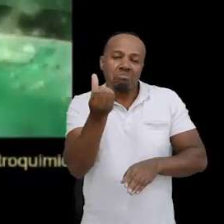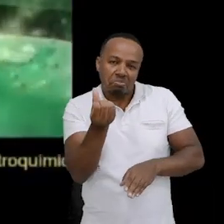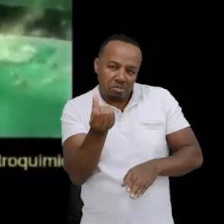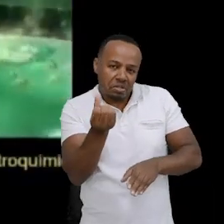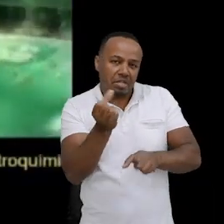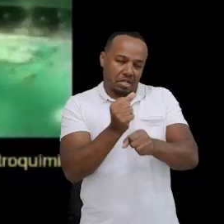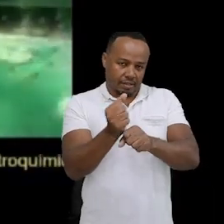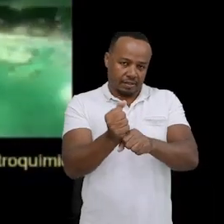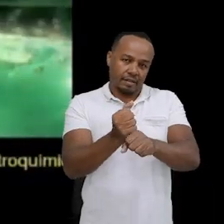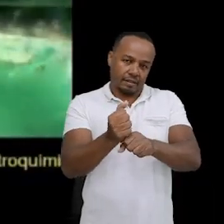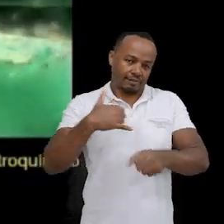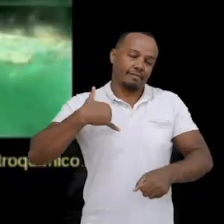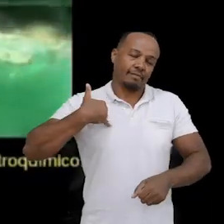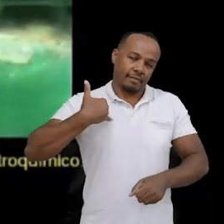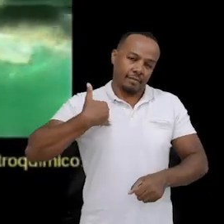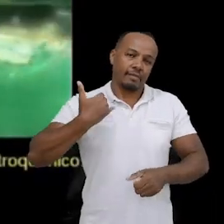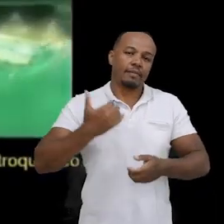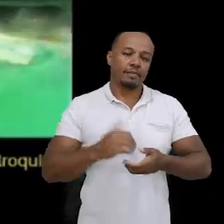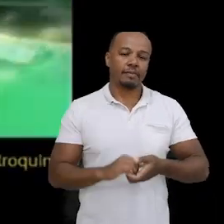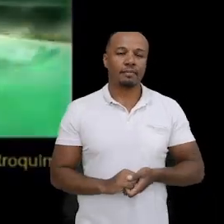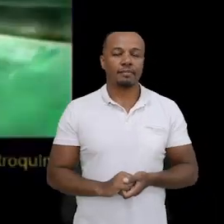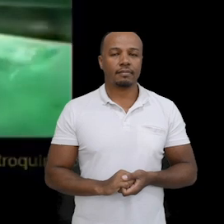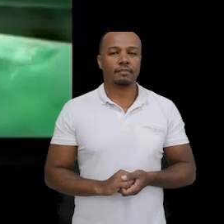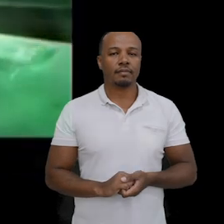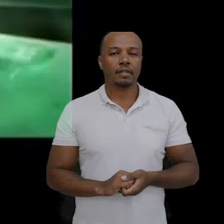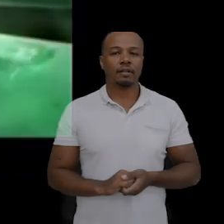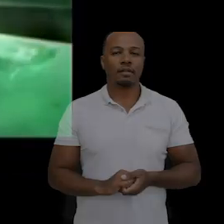até 5 ou 6 anos.